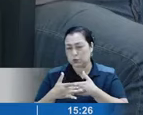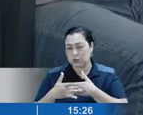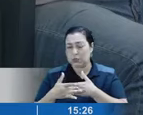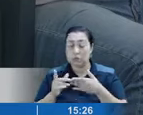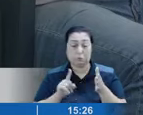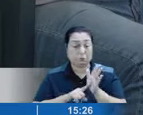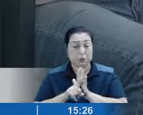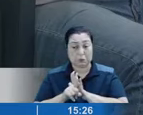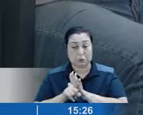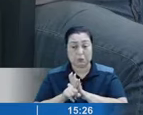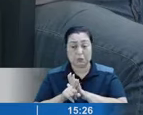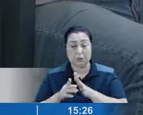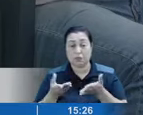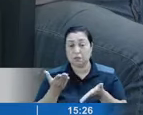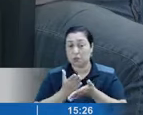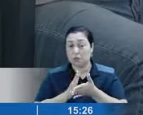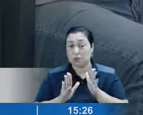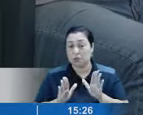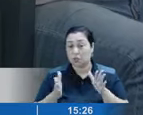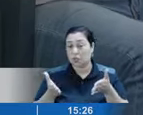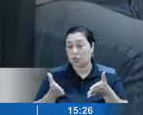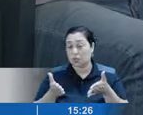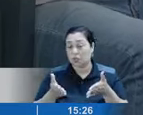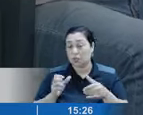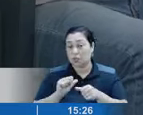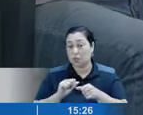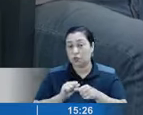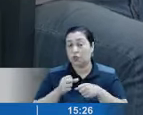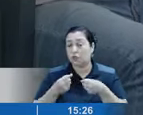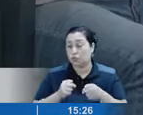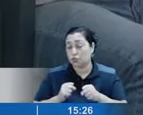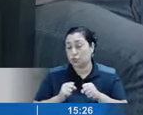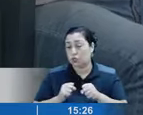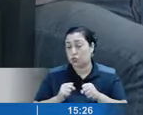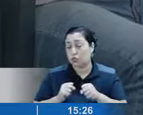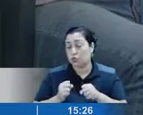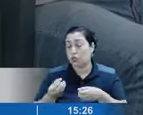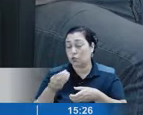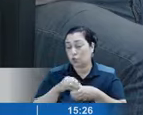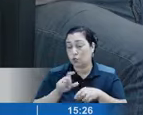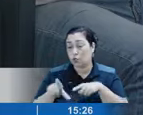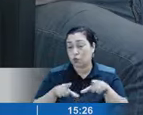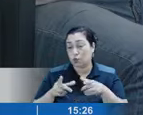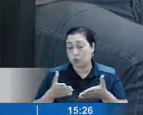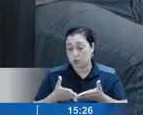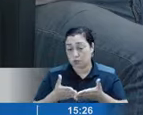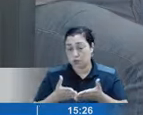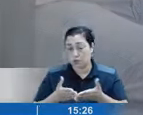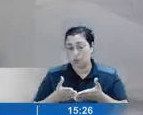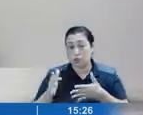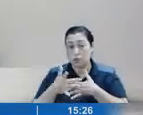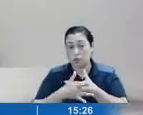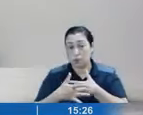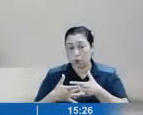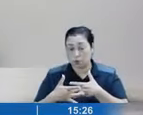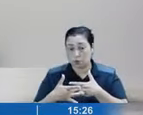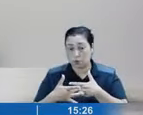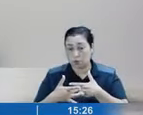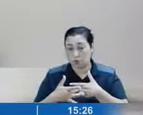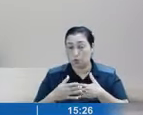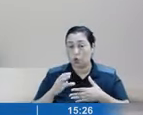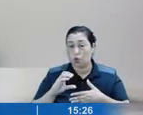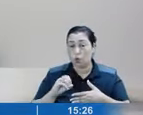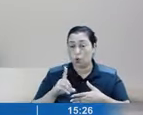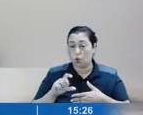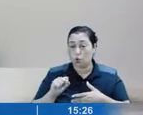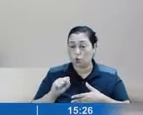exames que terminou de fazer o exame pode voltar a trabalhar? Como é que é esse sistema? A colonoscopia, em nosso meio,